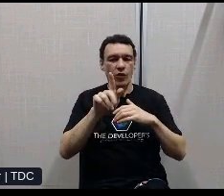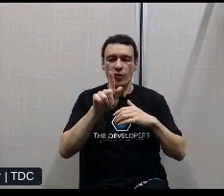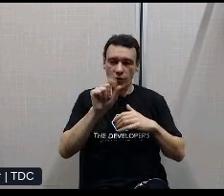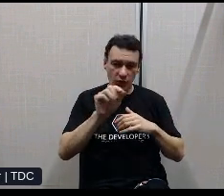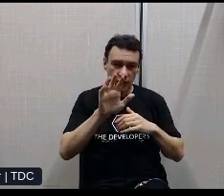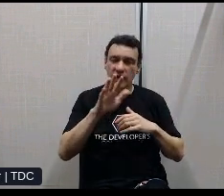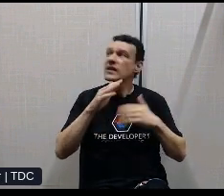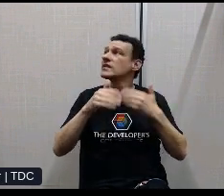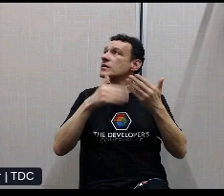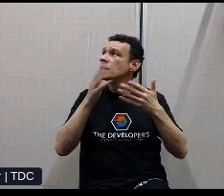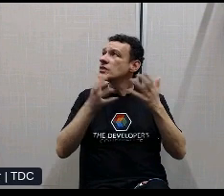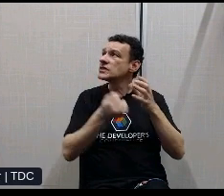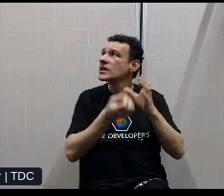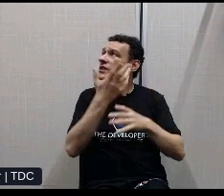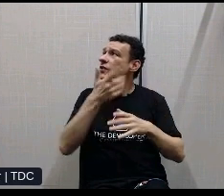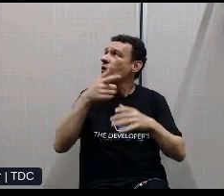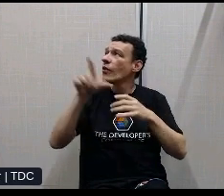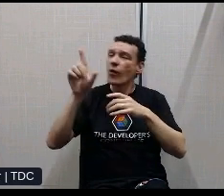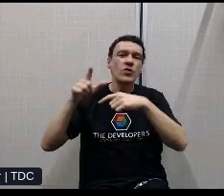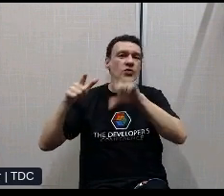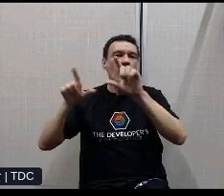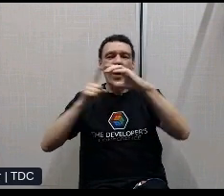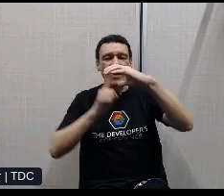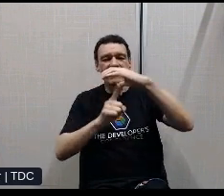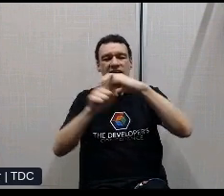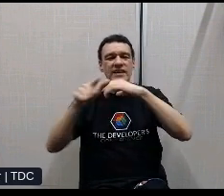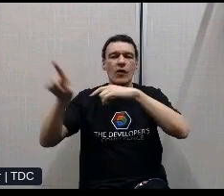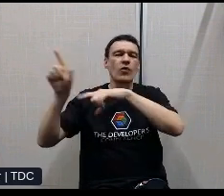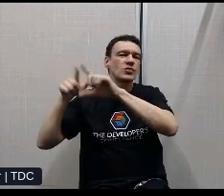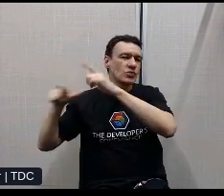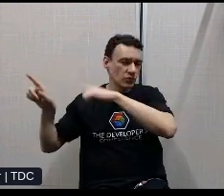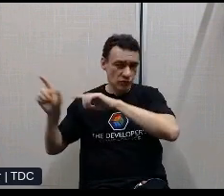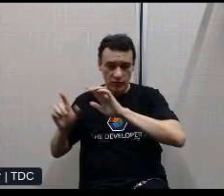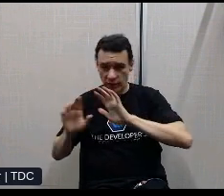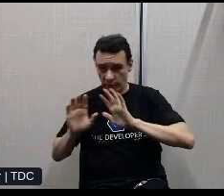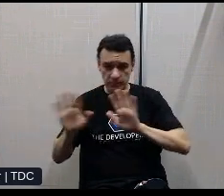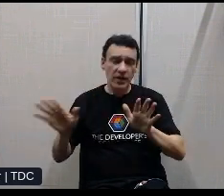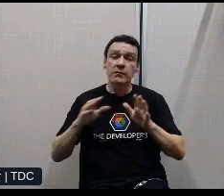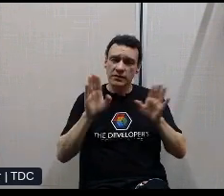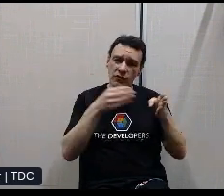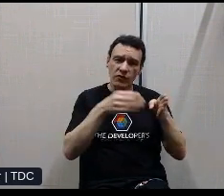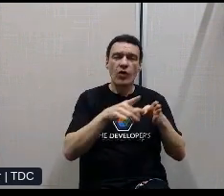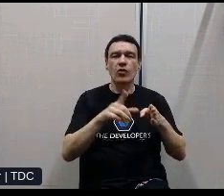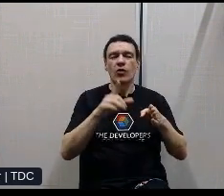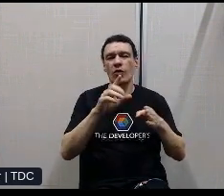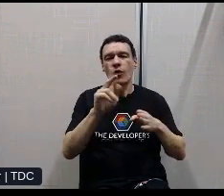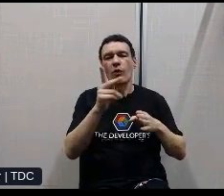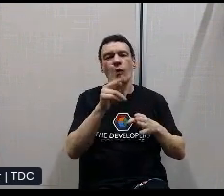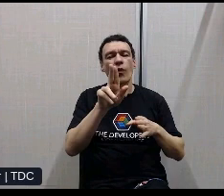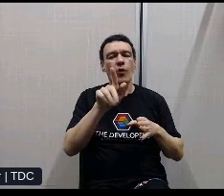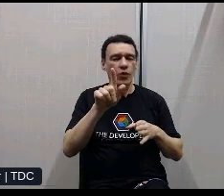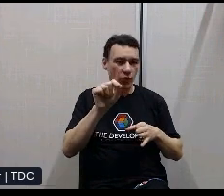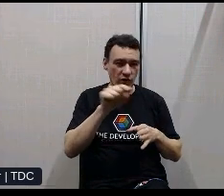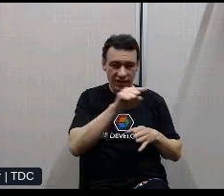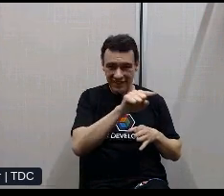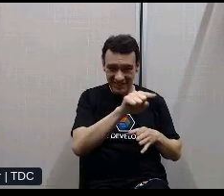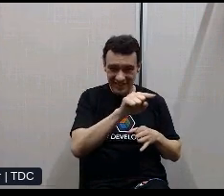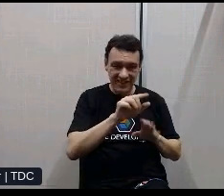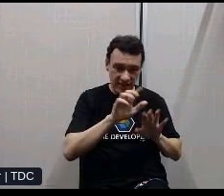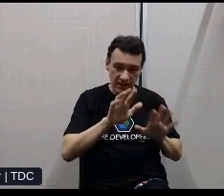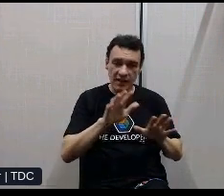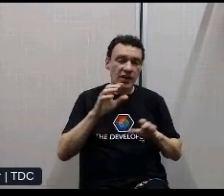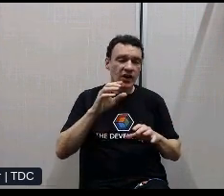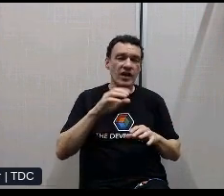Tem vários outros avatares. Mas a gente foca aqui no Hugo, trazendo o português